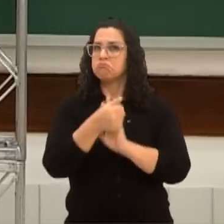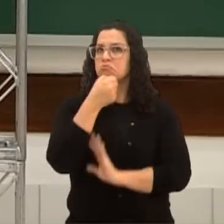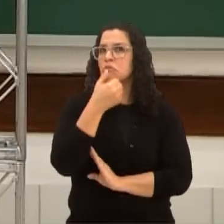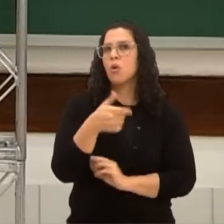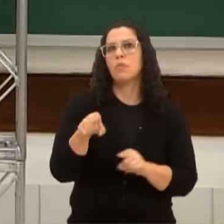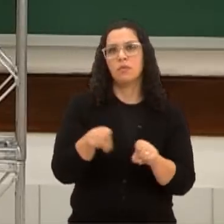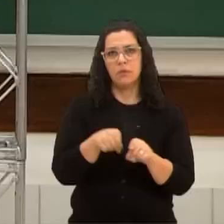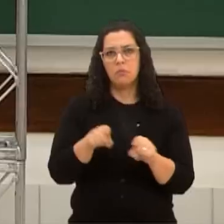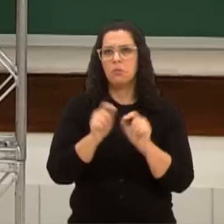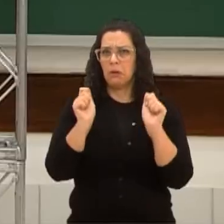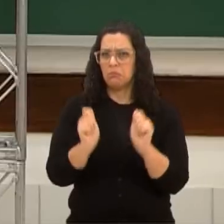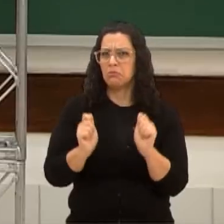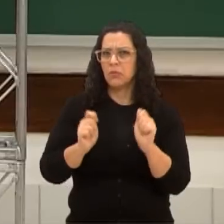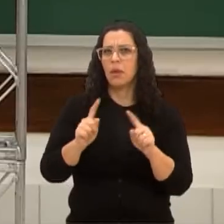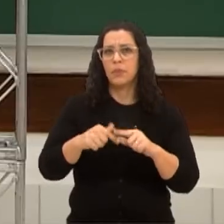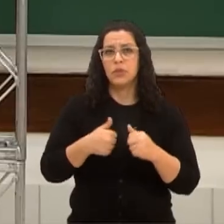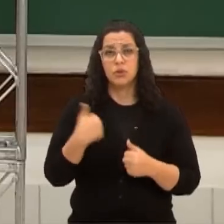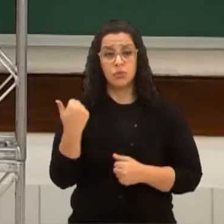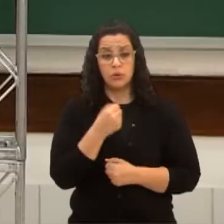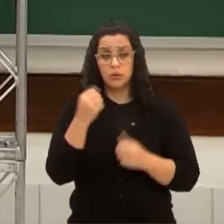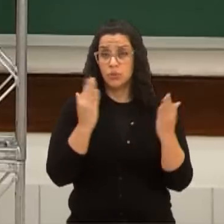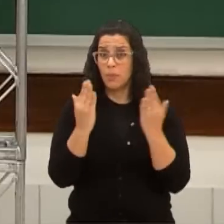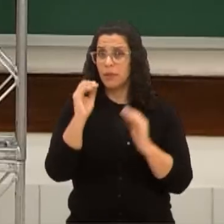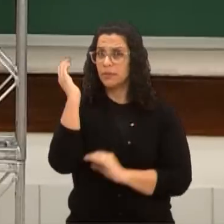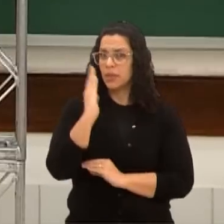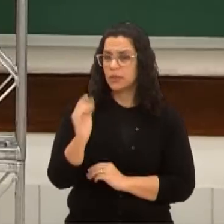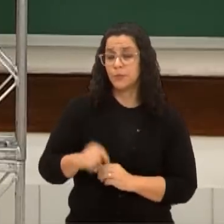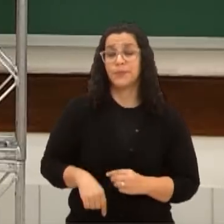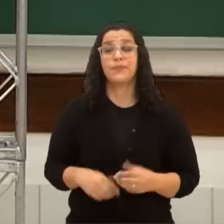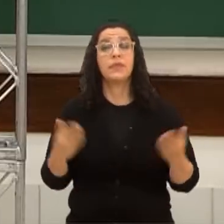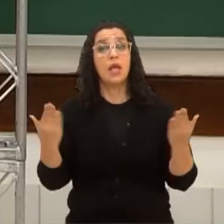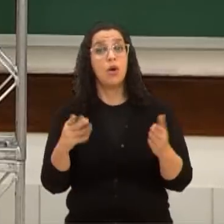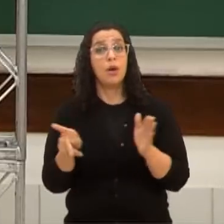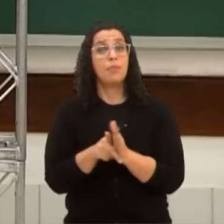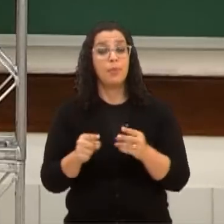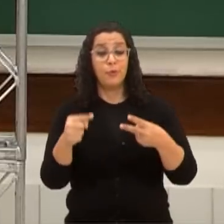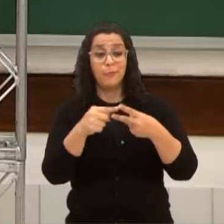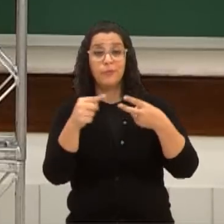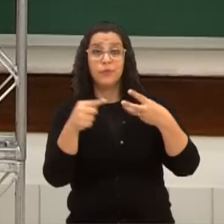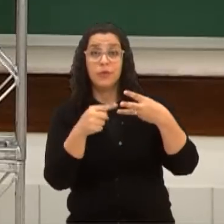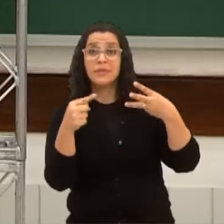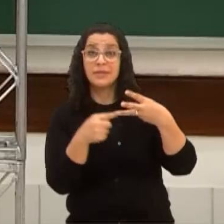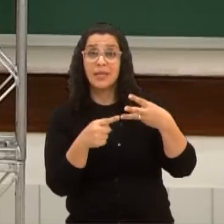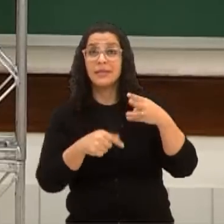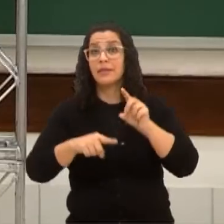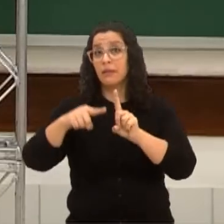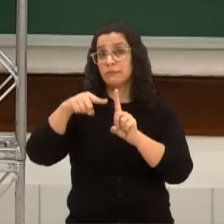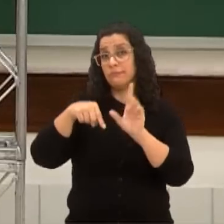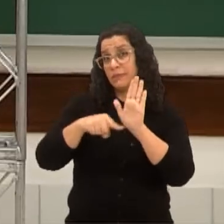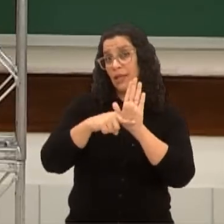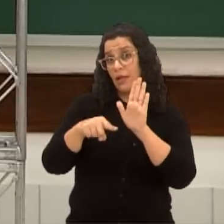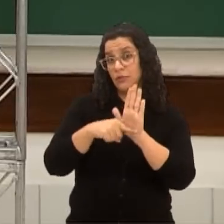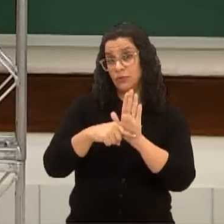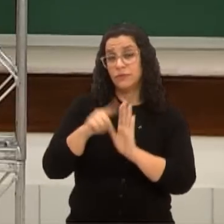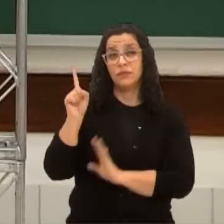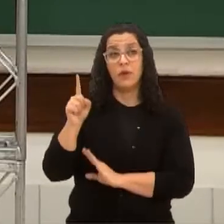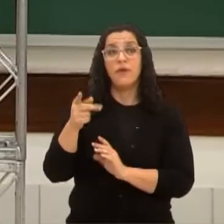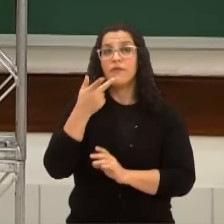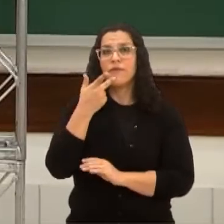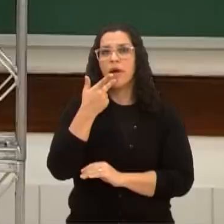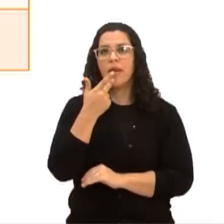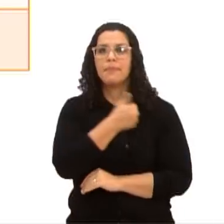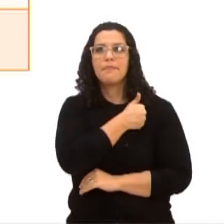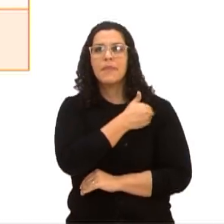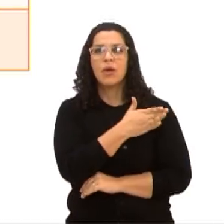positivo, considerando aqui a situação do Brasil. Em relação aos aspectos negativos, eu coloquei o primeiro deles,